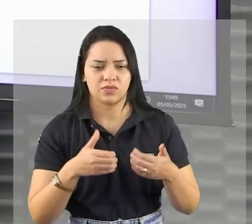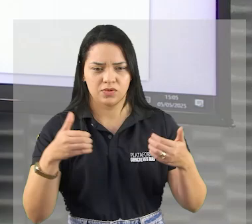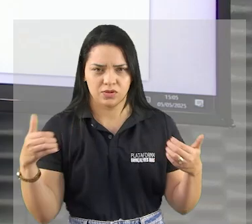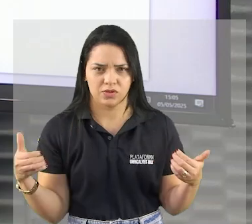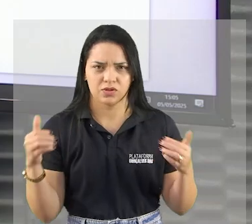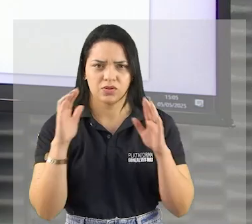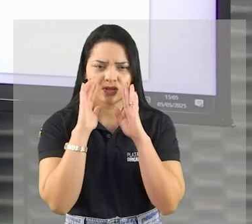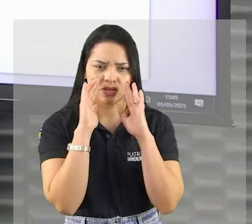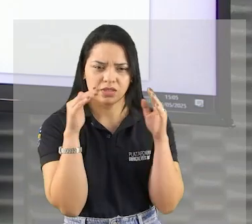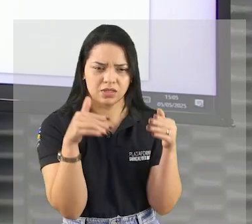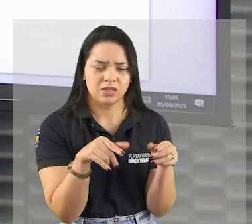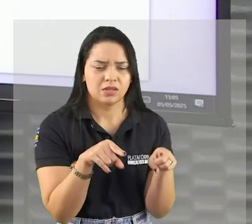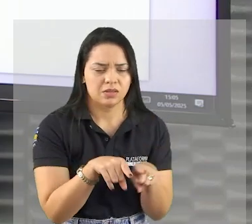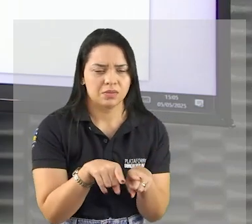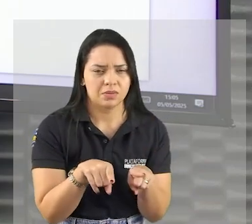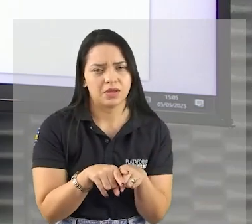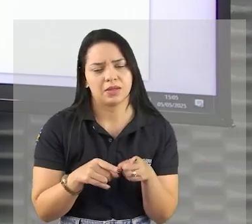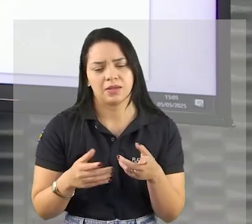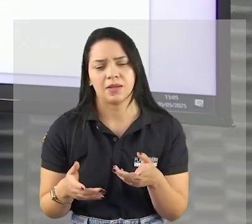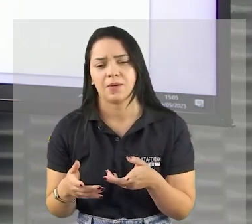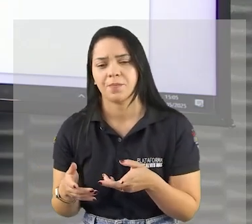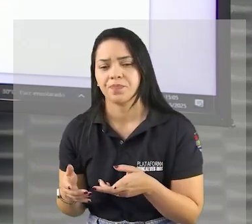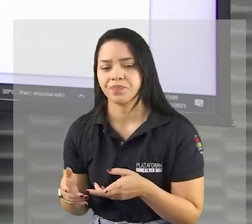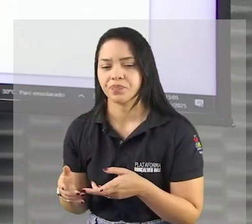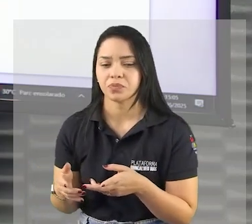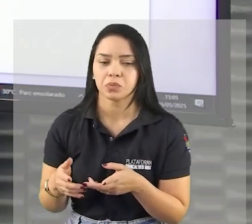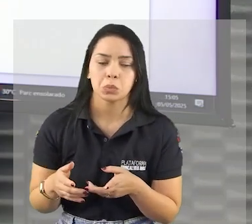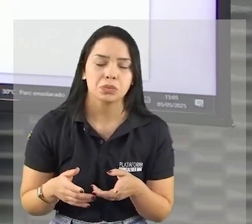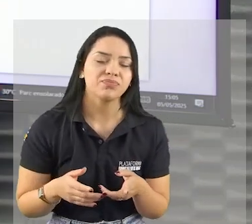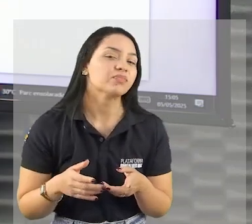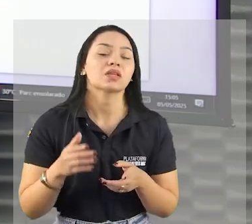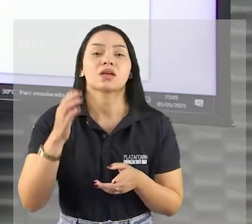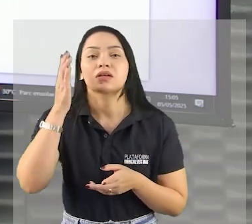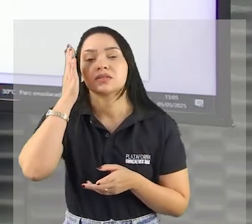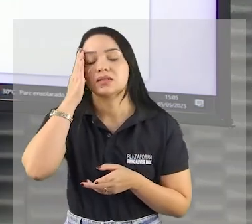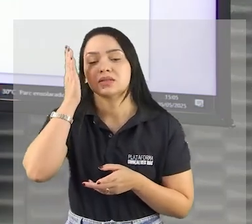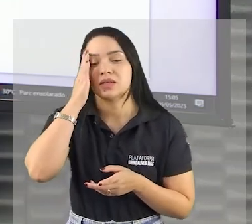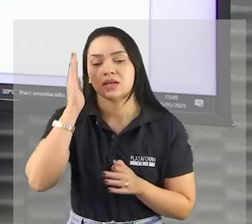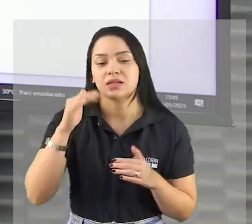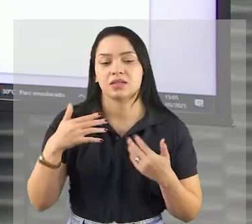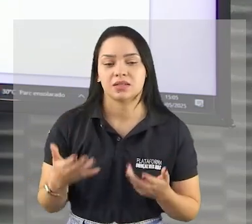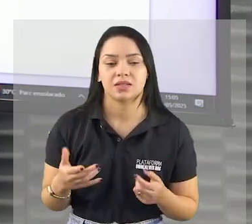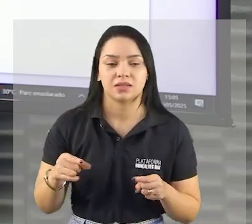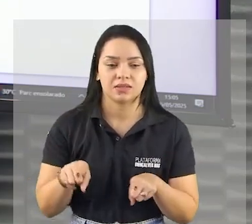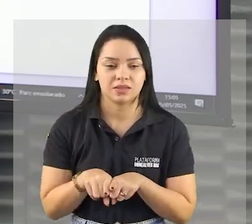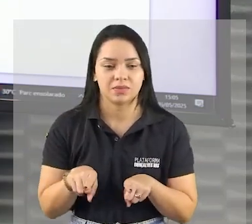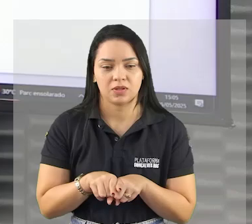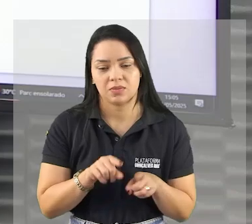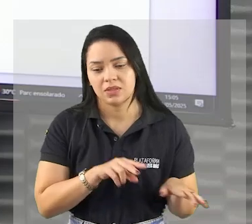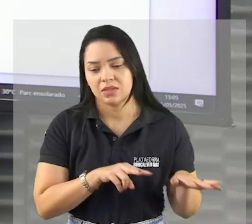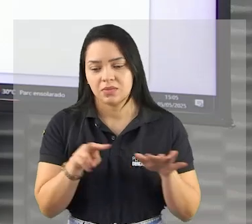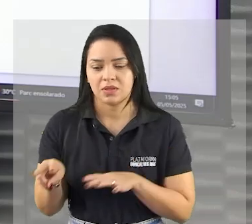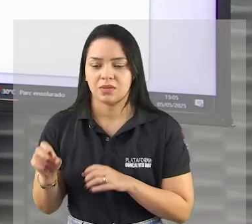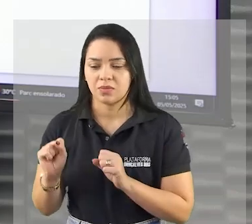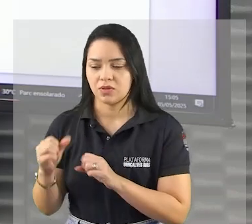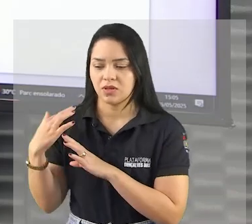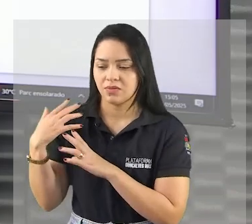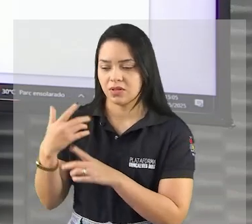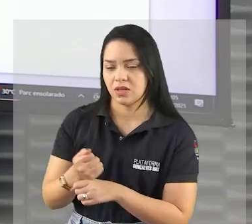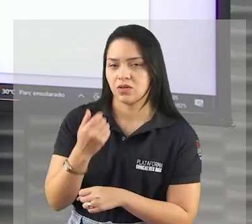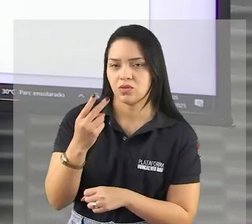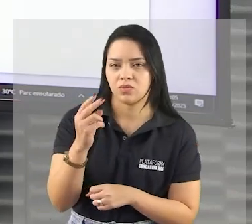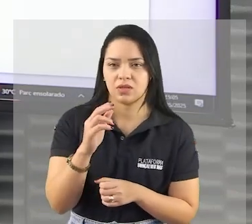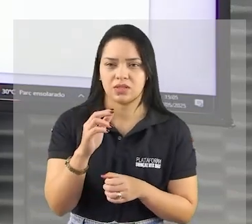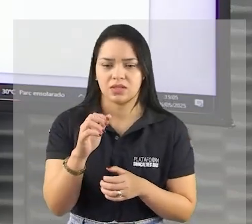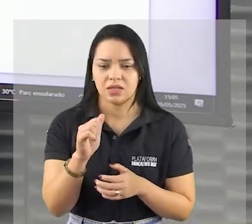né, centralizando e direcionando. Então, essa ideia de você fazer por áreas, numa semana você pode revisar 2 áreas,